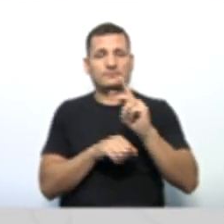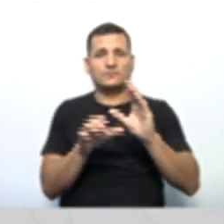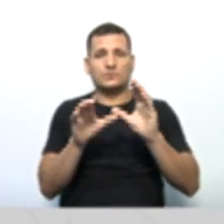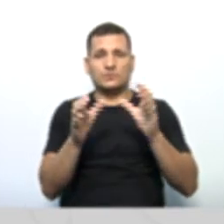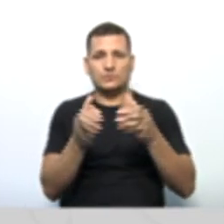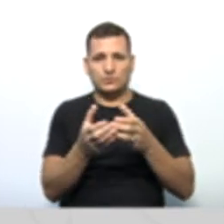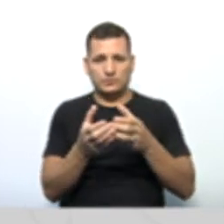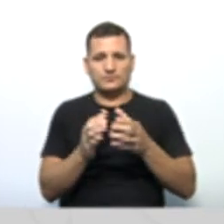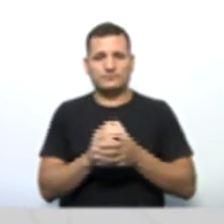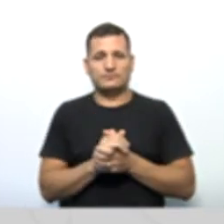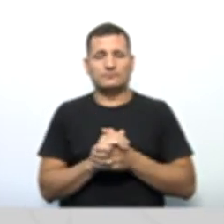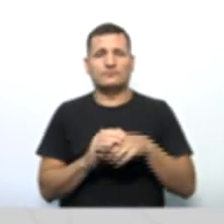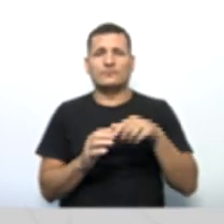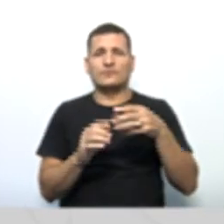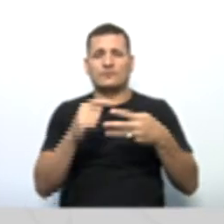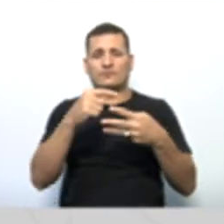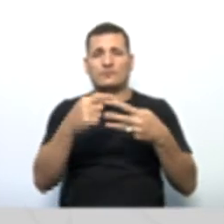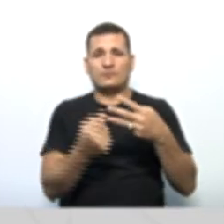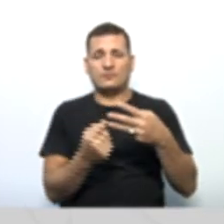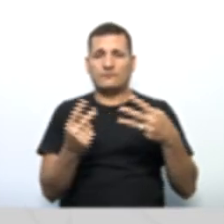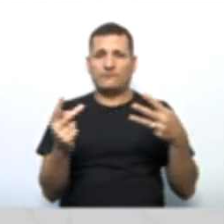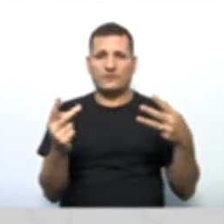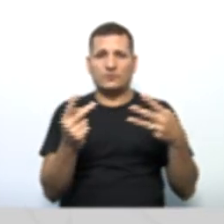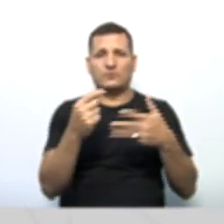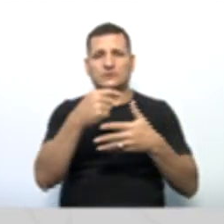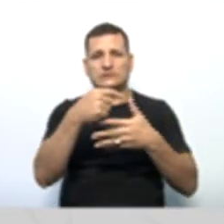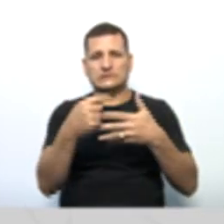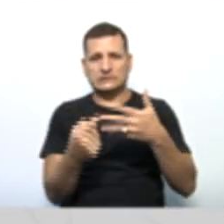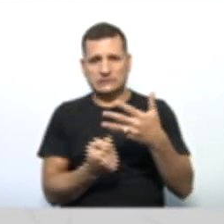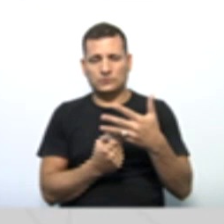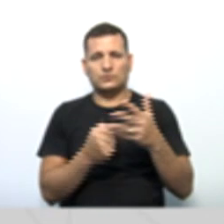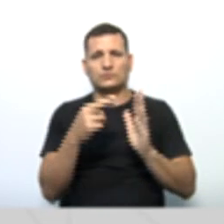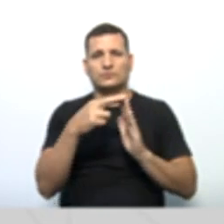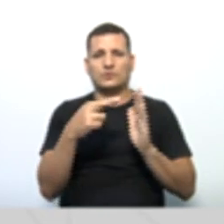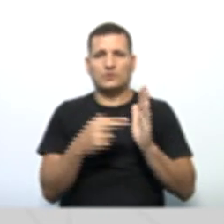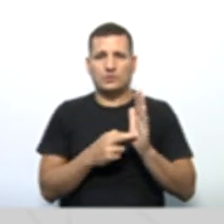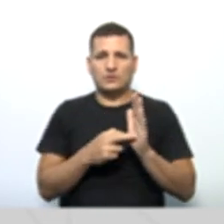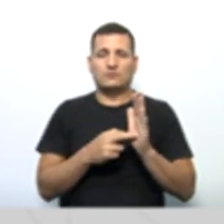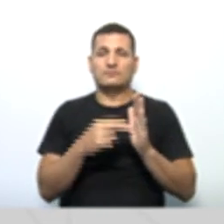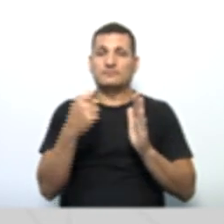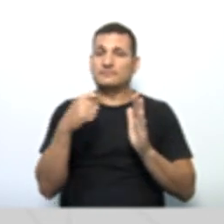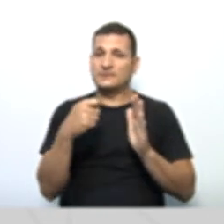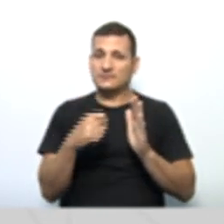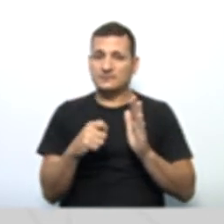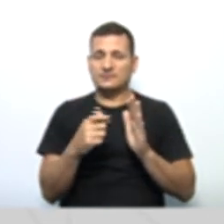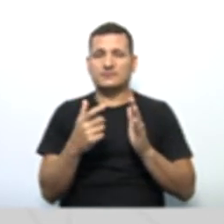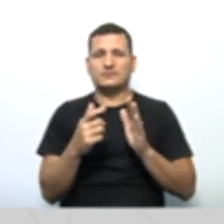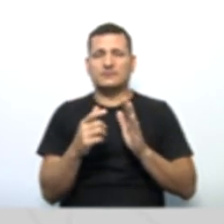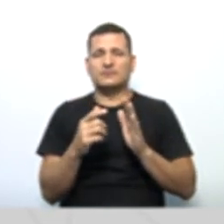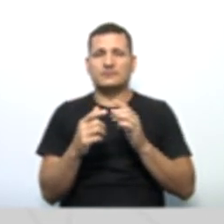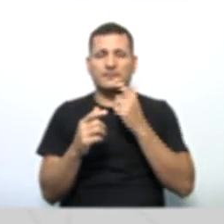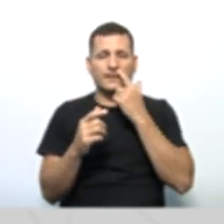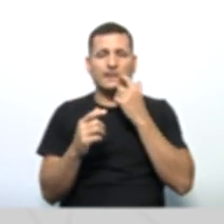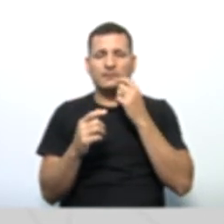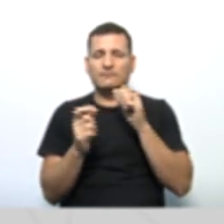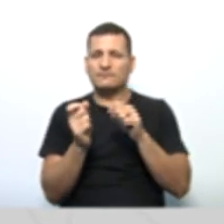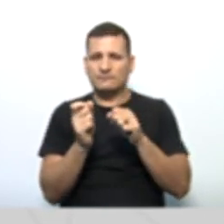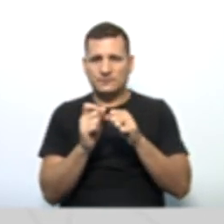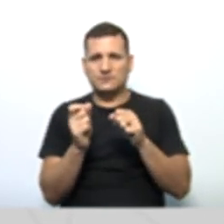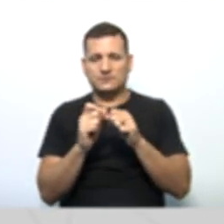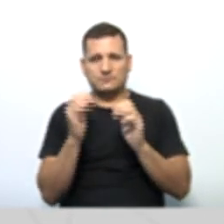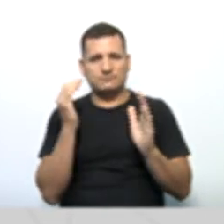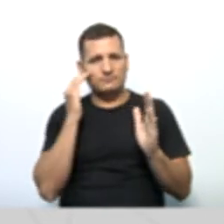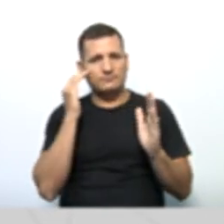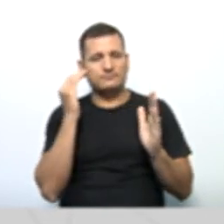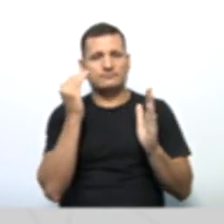Tanto estes valores quanto as normas devem ser realizáveis, não é nada assim fora do planeta que não dê para cumprir. E